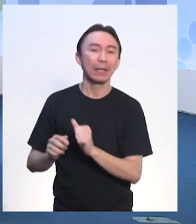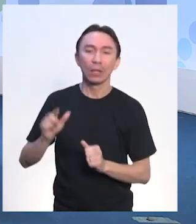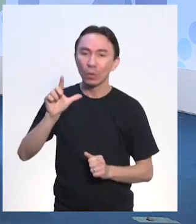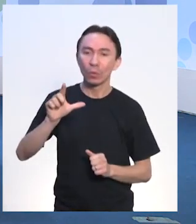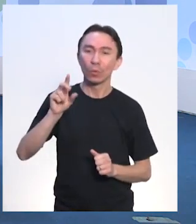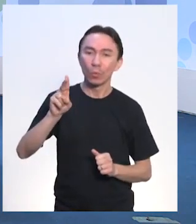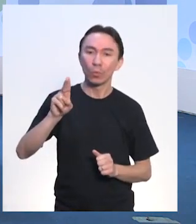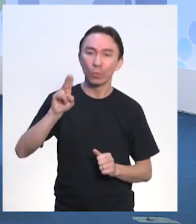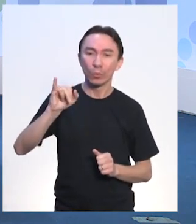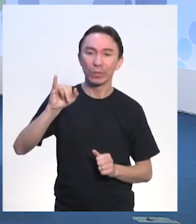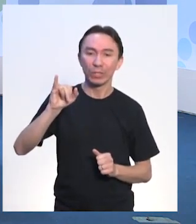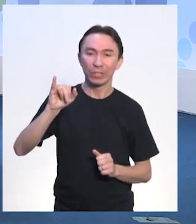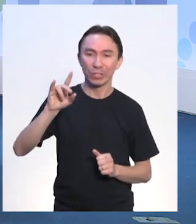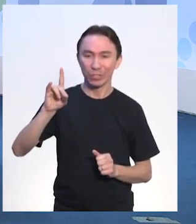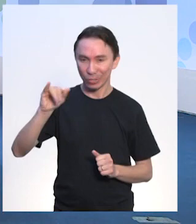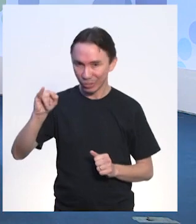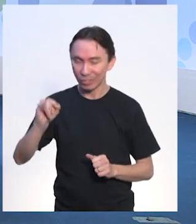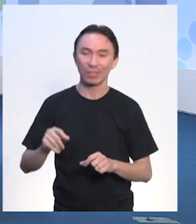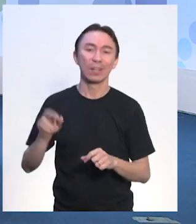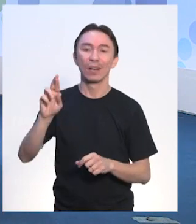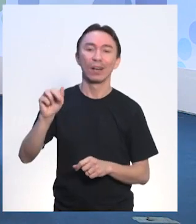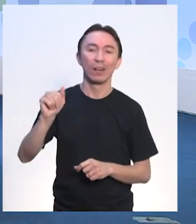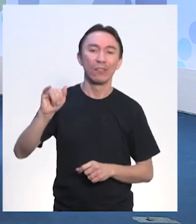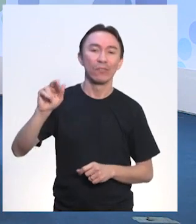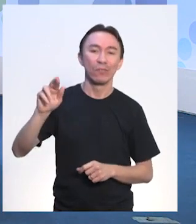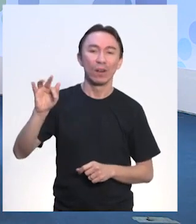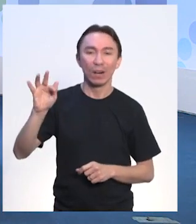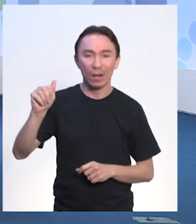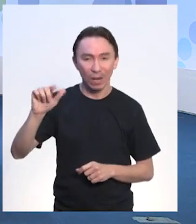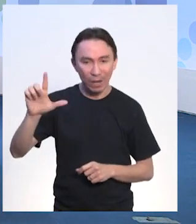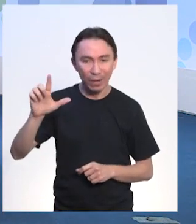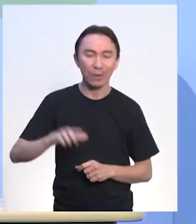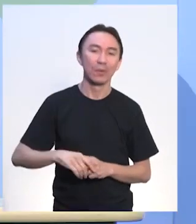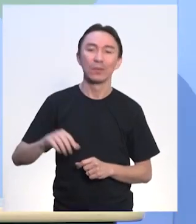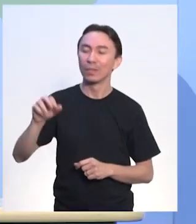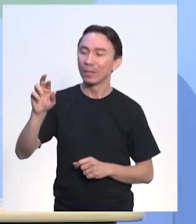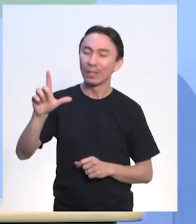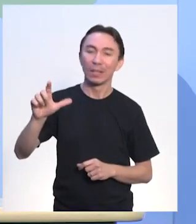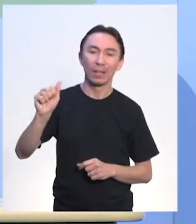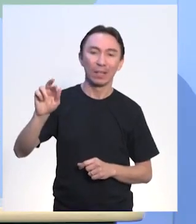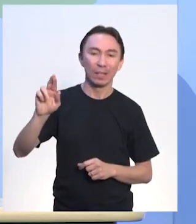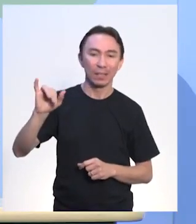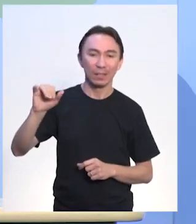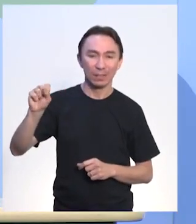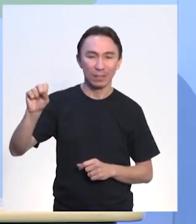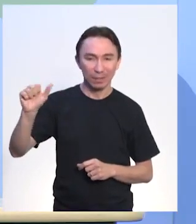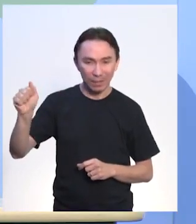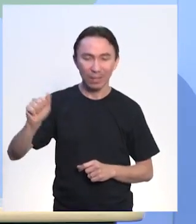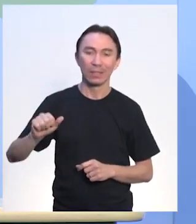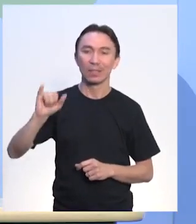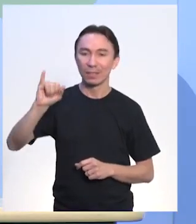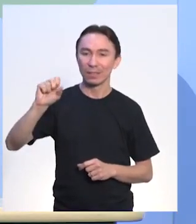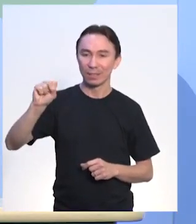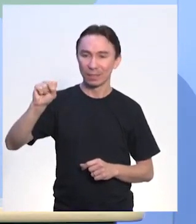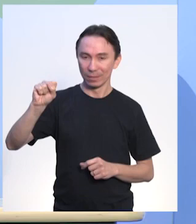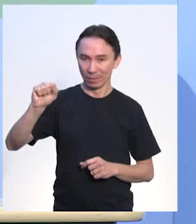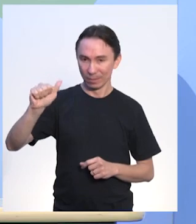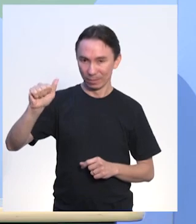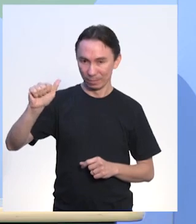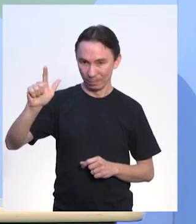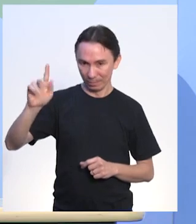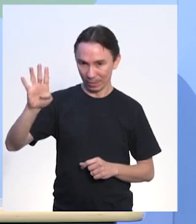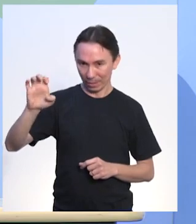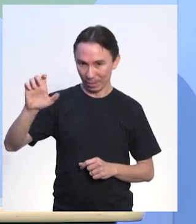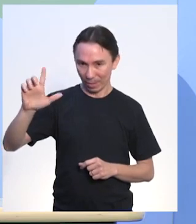Luíde, Rafael, Stephanie, Larissa, Alberto, Isabela, Caiane e